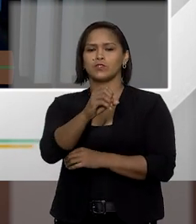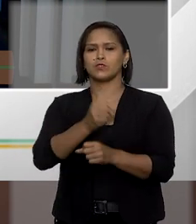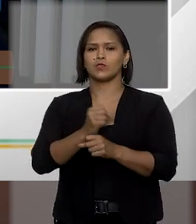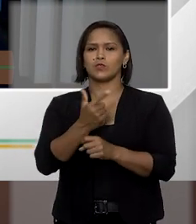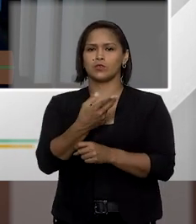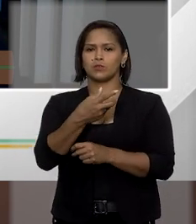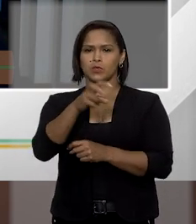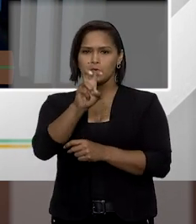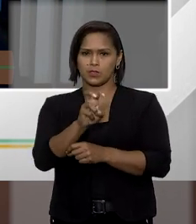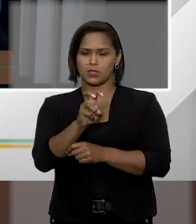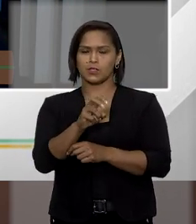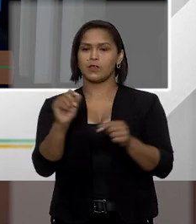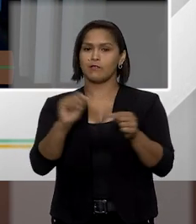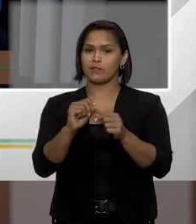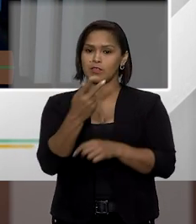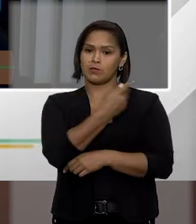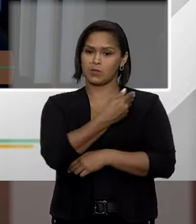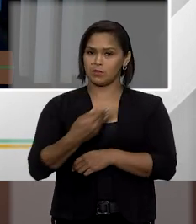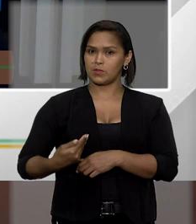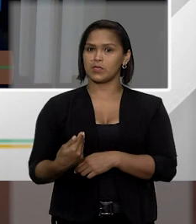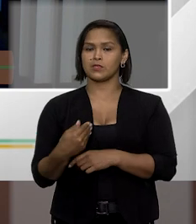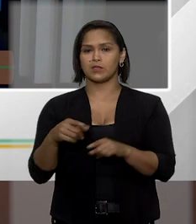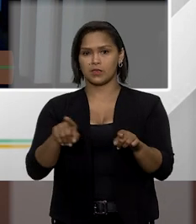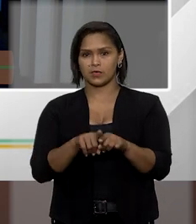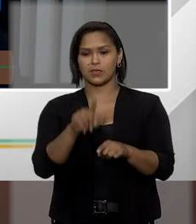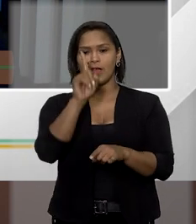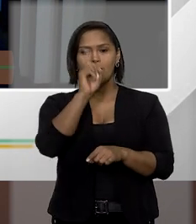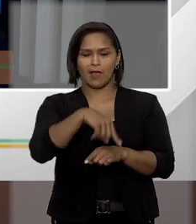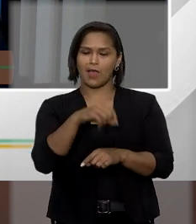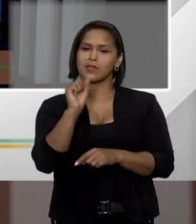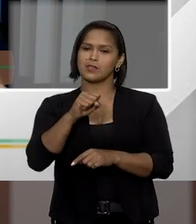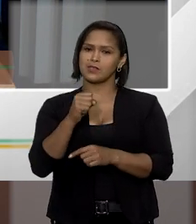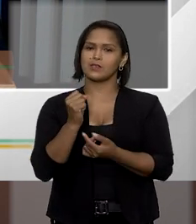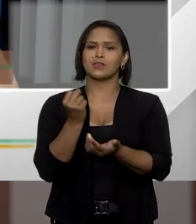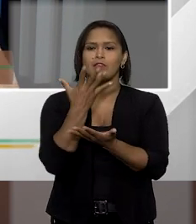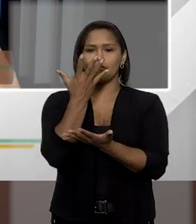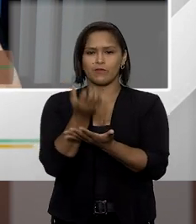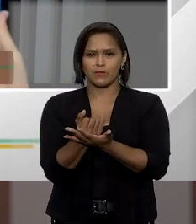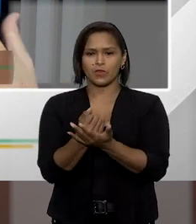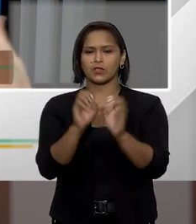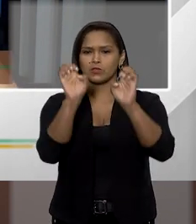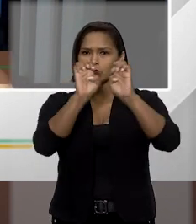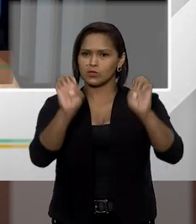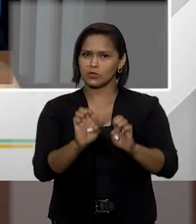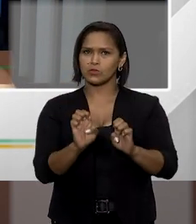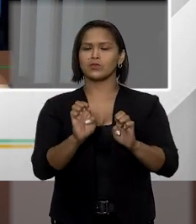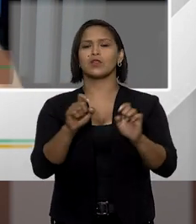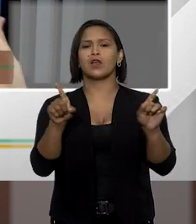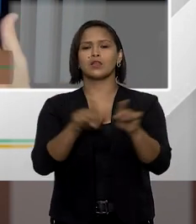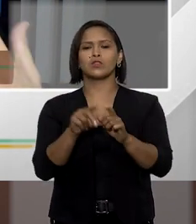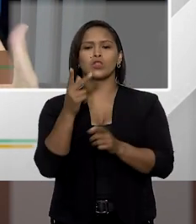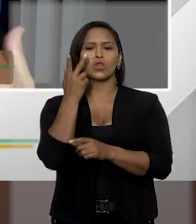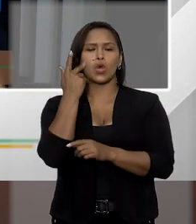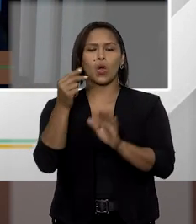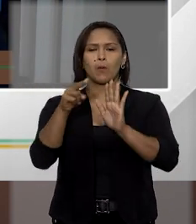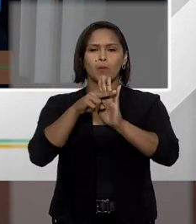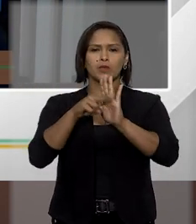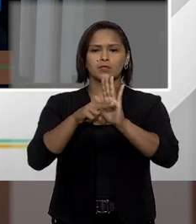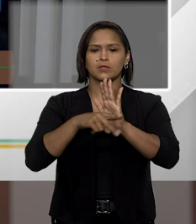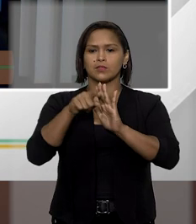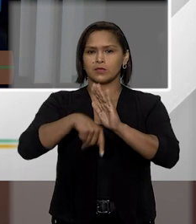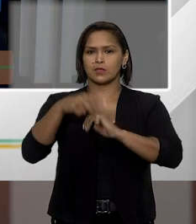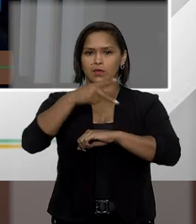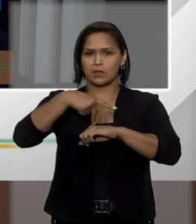de 2015, feito pela Presidência da República, aí sim o compliance foi devidamente estruturado, devidamente normatizado no